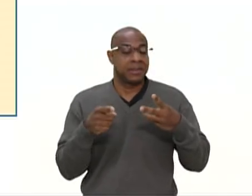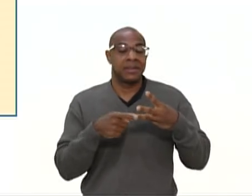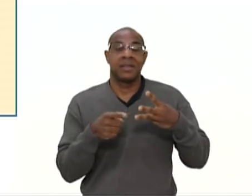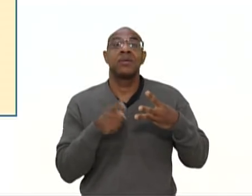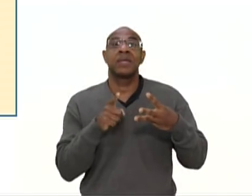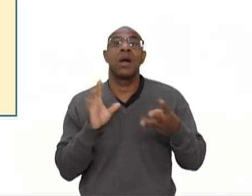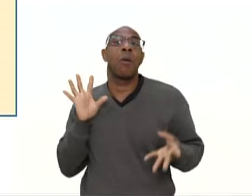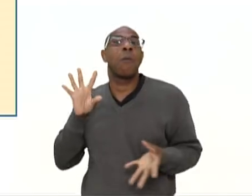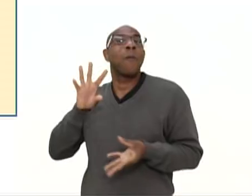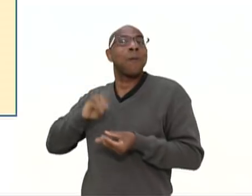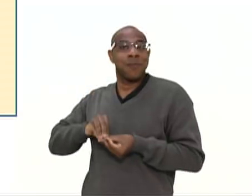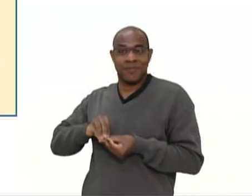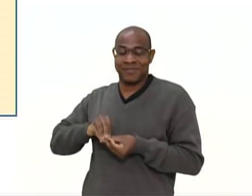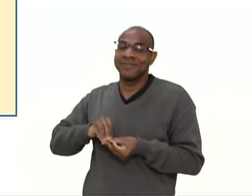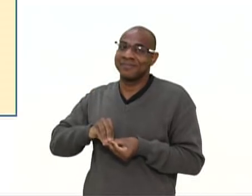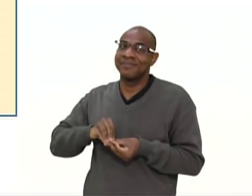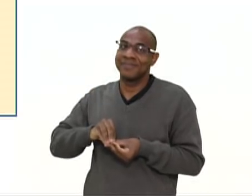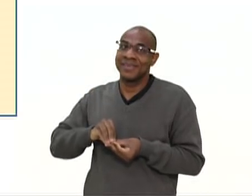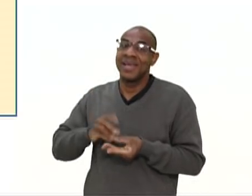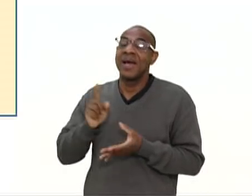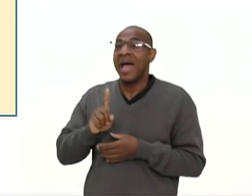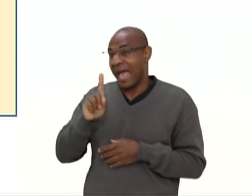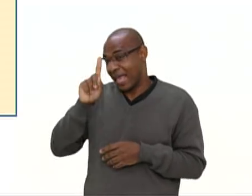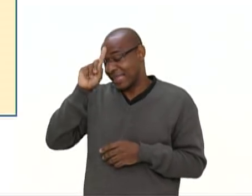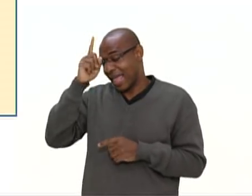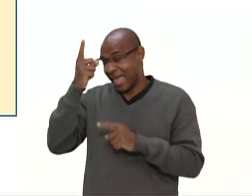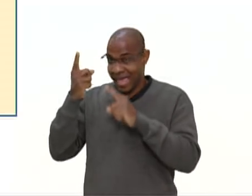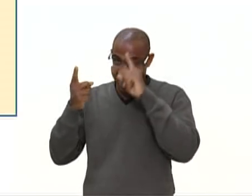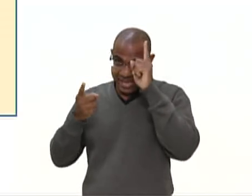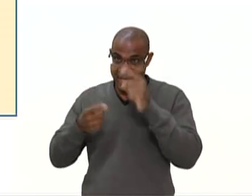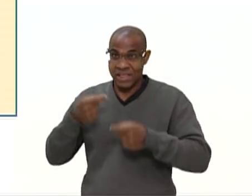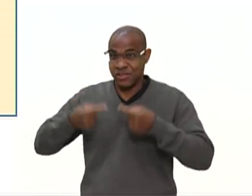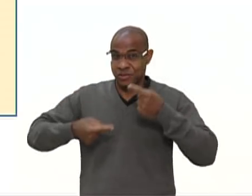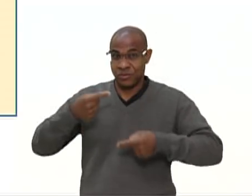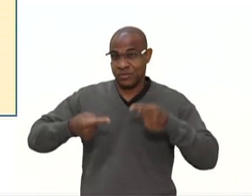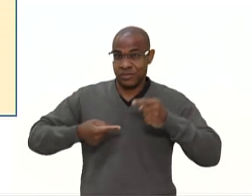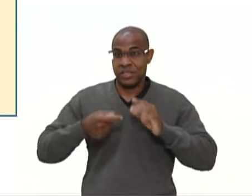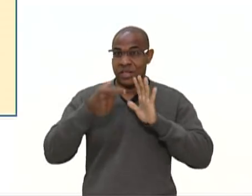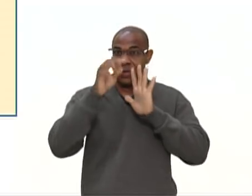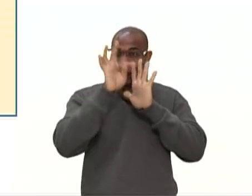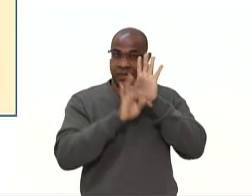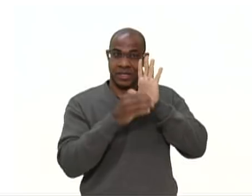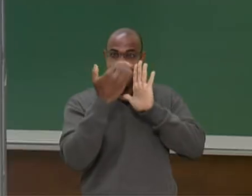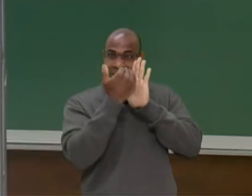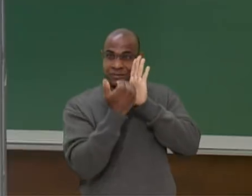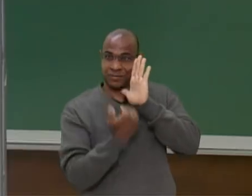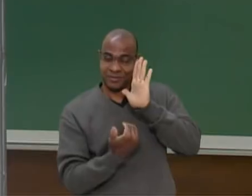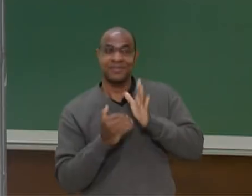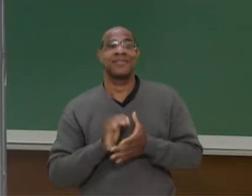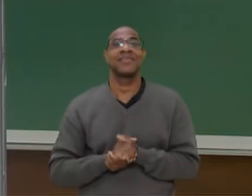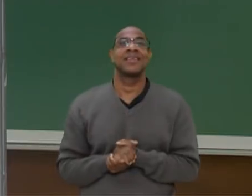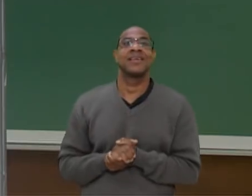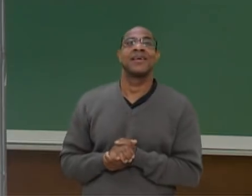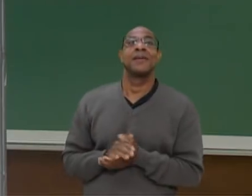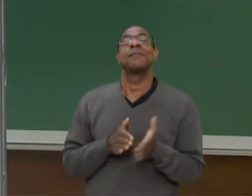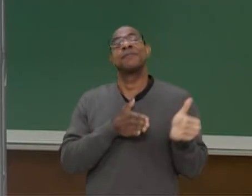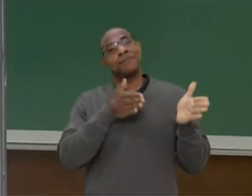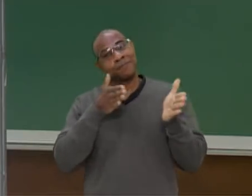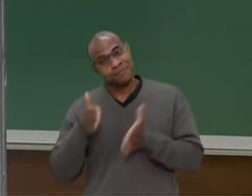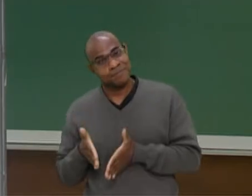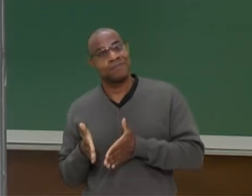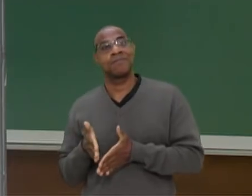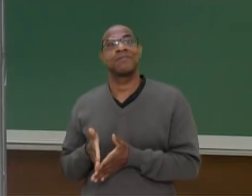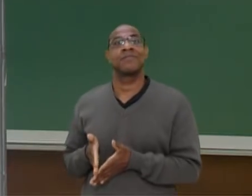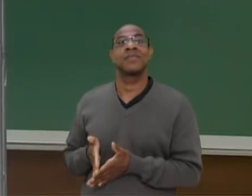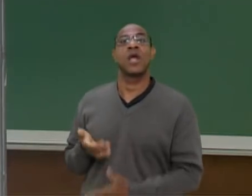é o fechamento das ideias discutidas ao longo do texto. Muito bem, turma. Próxima